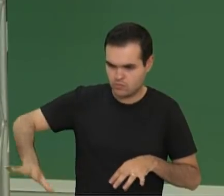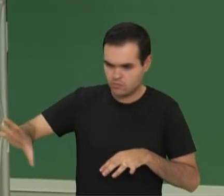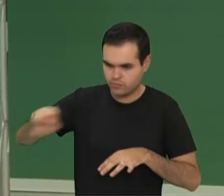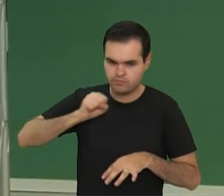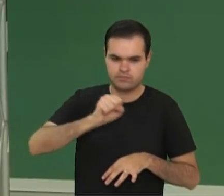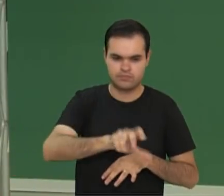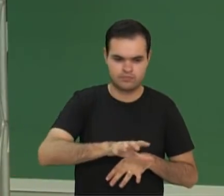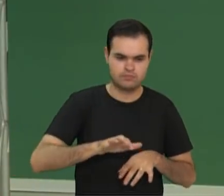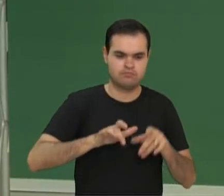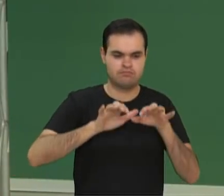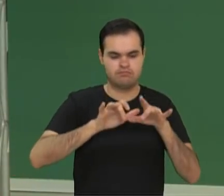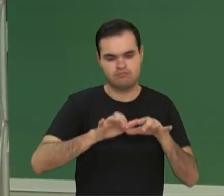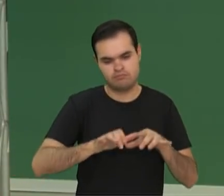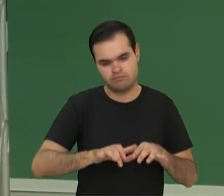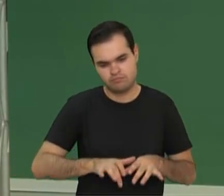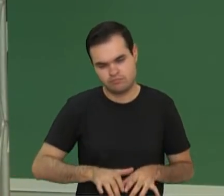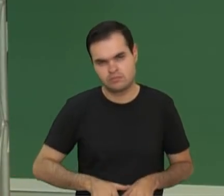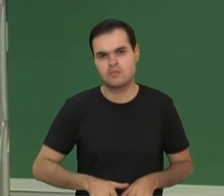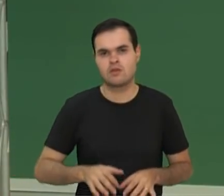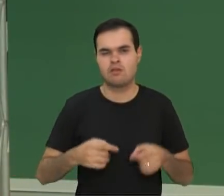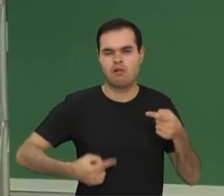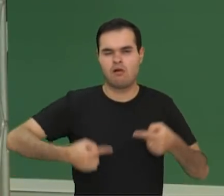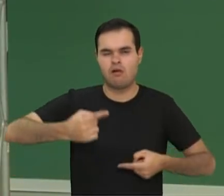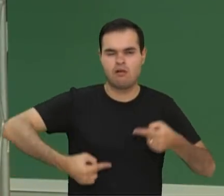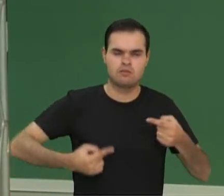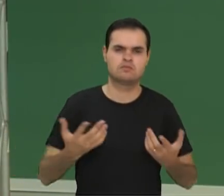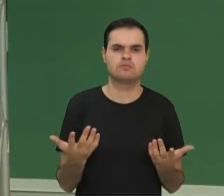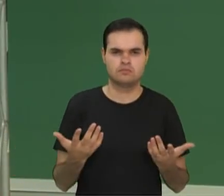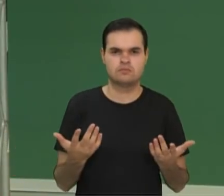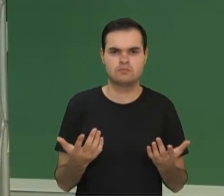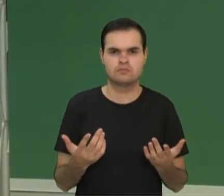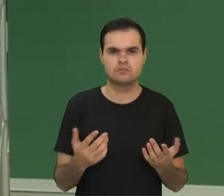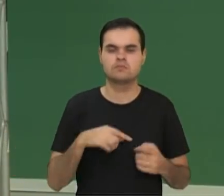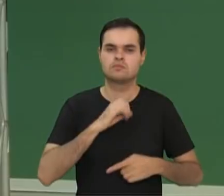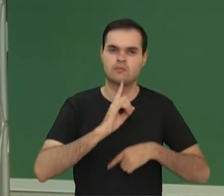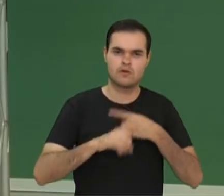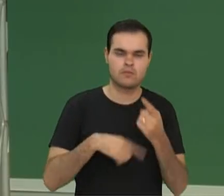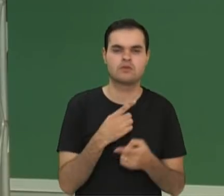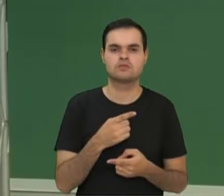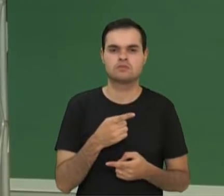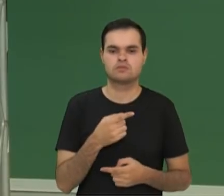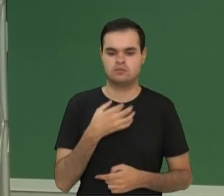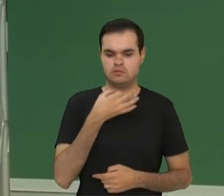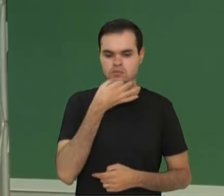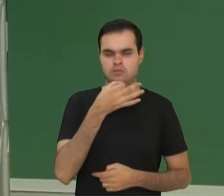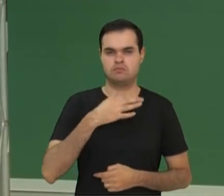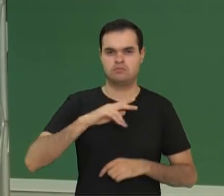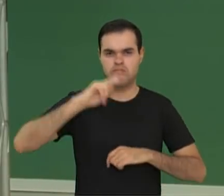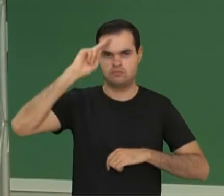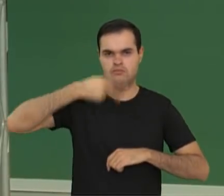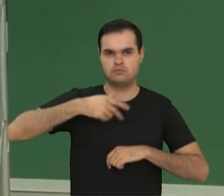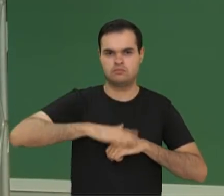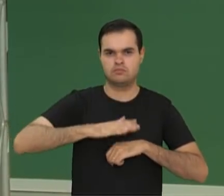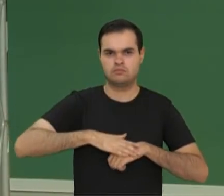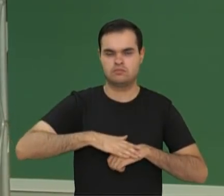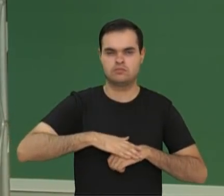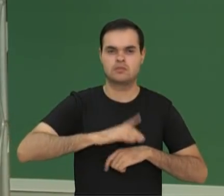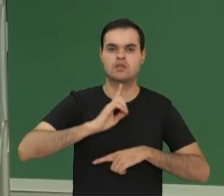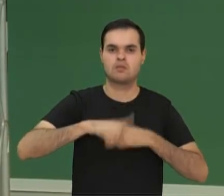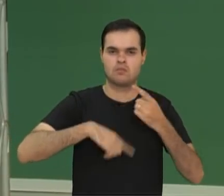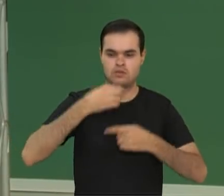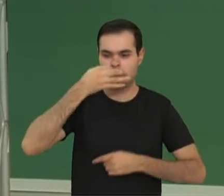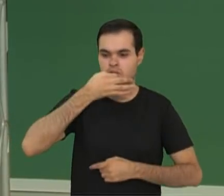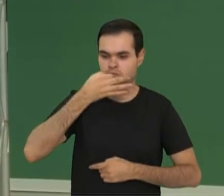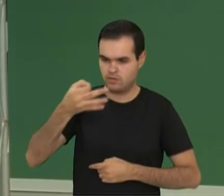assunto, normalmente polêmico, depois ele vai dizer a opinião dele e depois, detalhadamente, ele